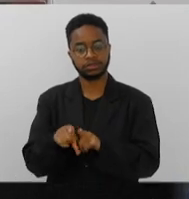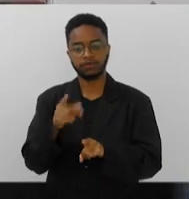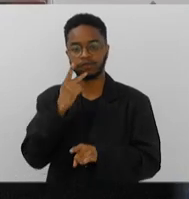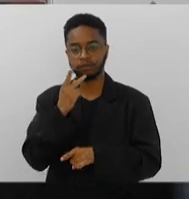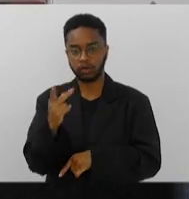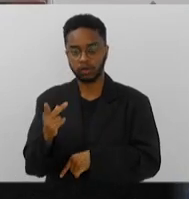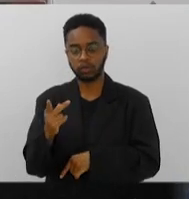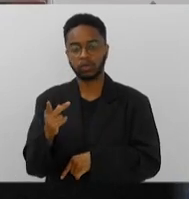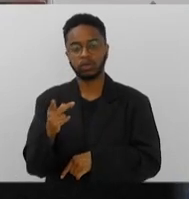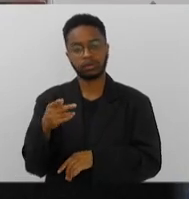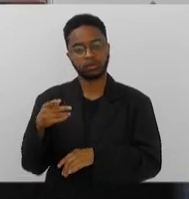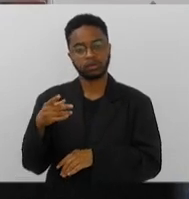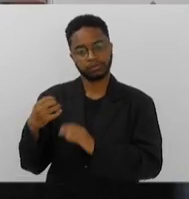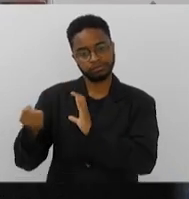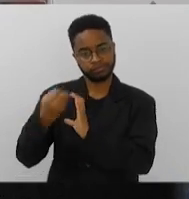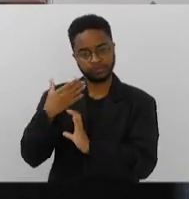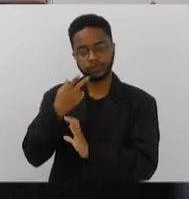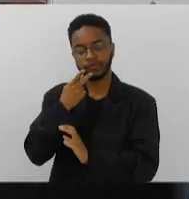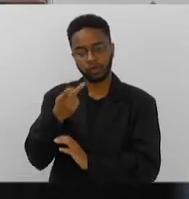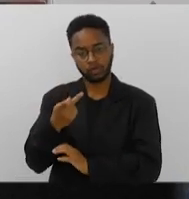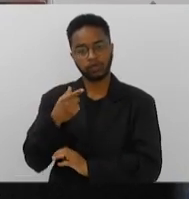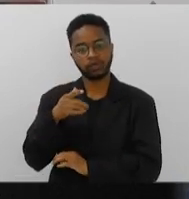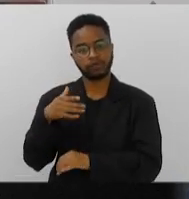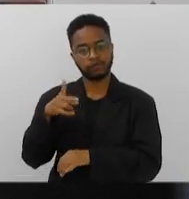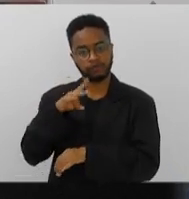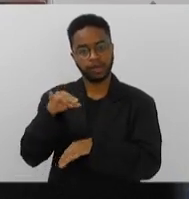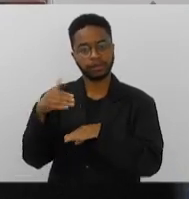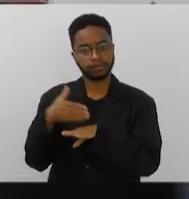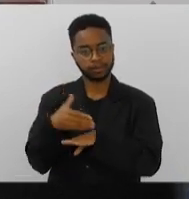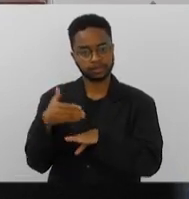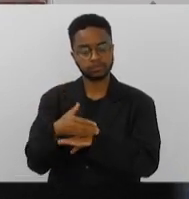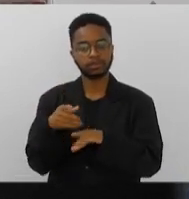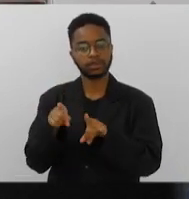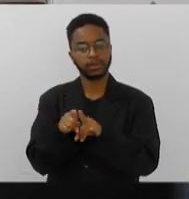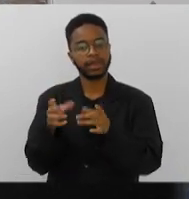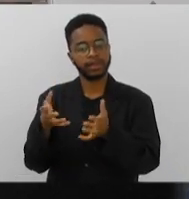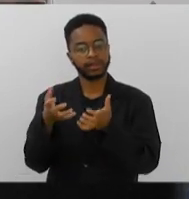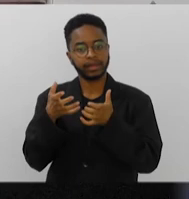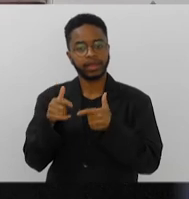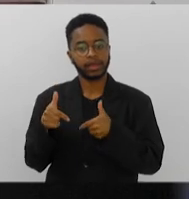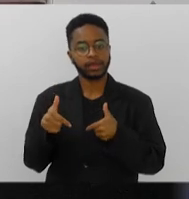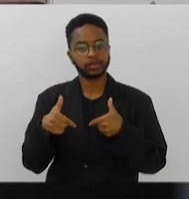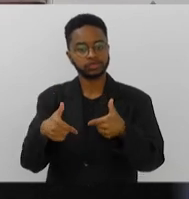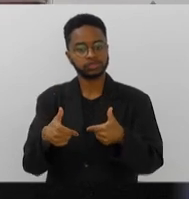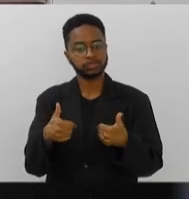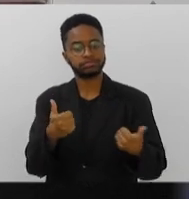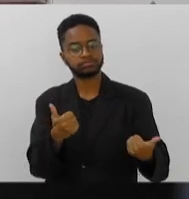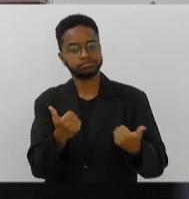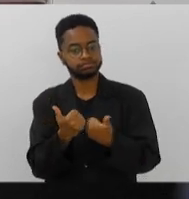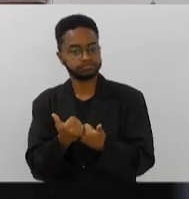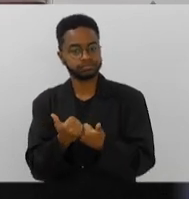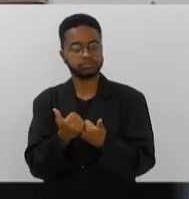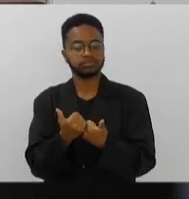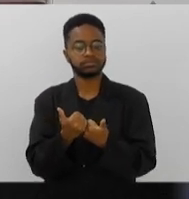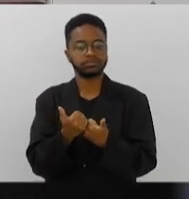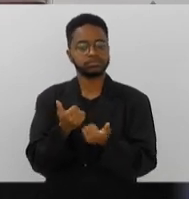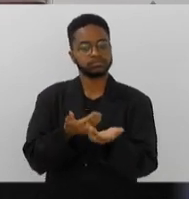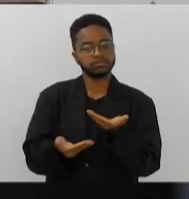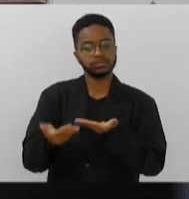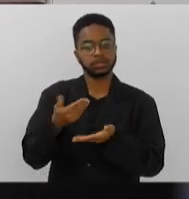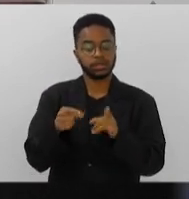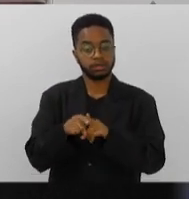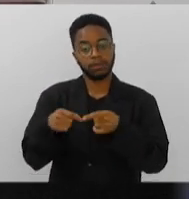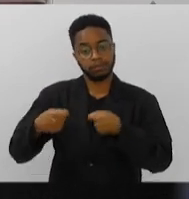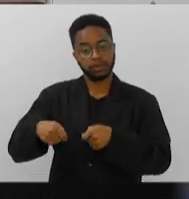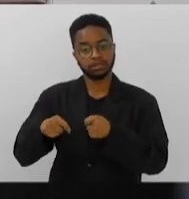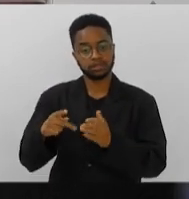mandou uma mensagem, já falamos, quer ser um agente facilitador, e precisa ser,